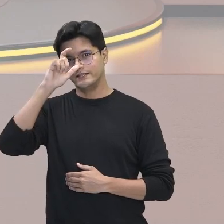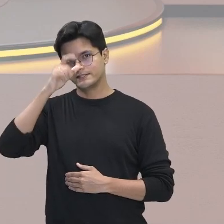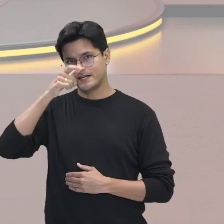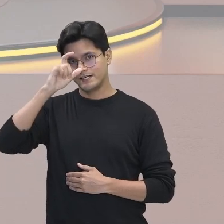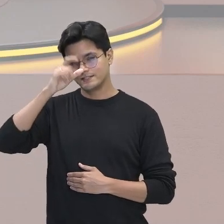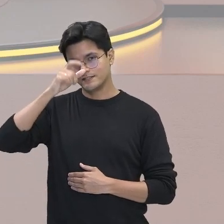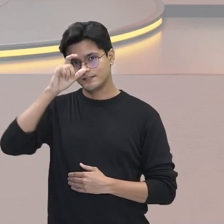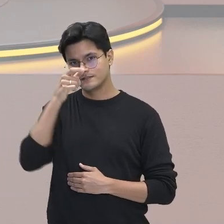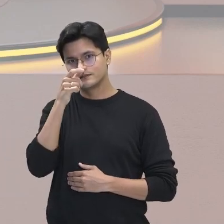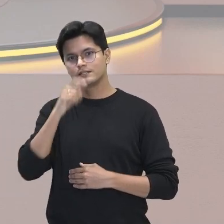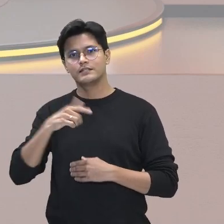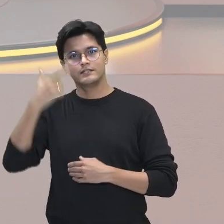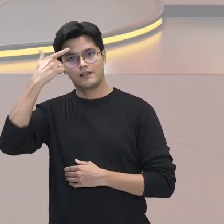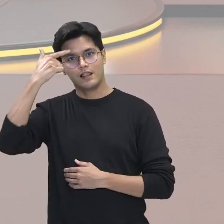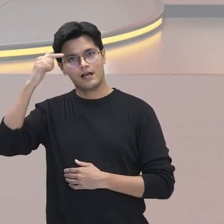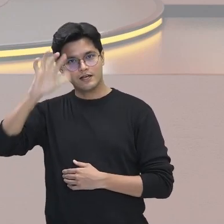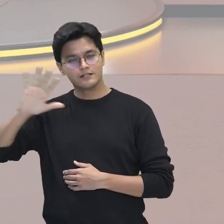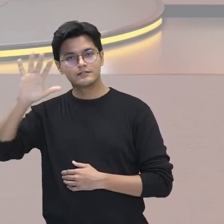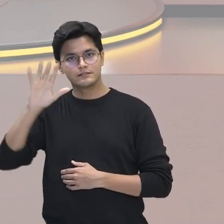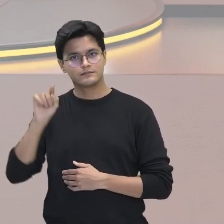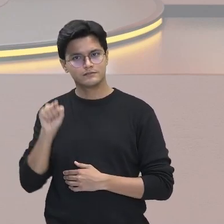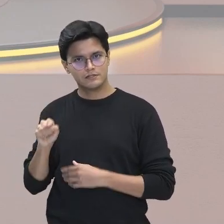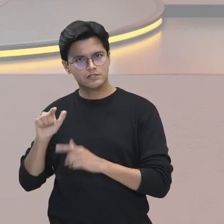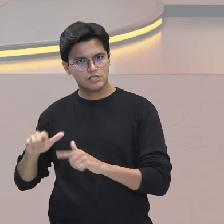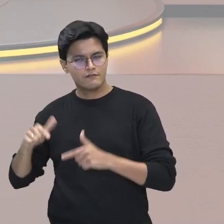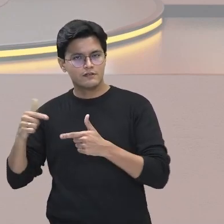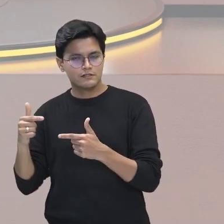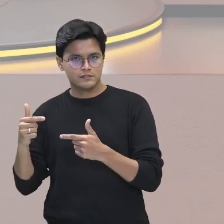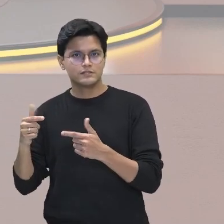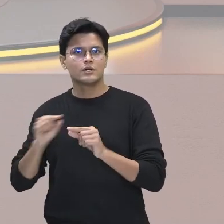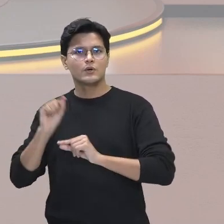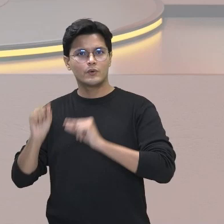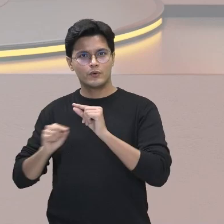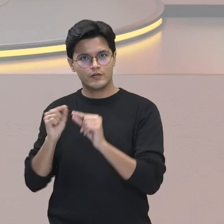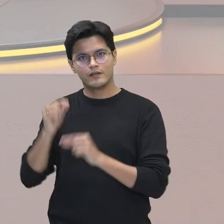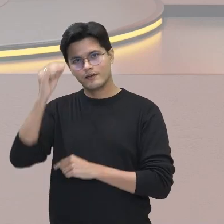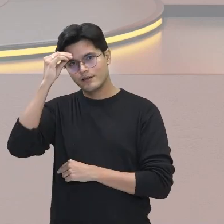Esses dois aí defendiam a razão como princípio desse